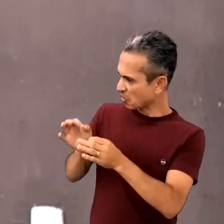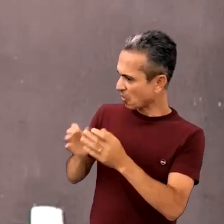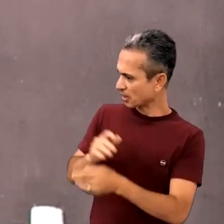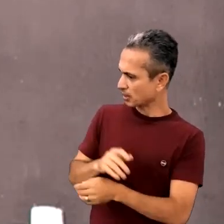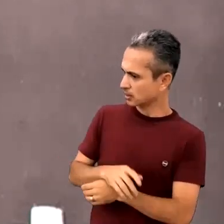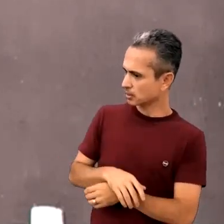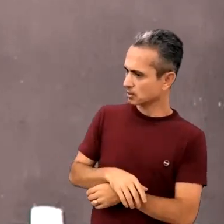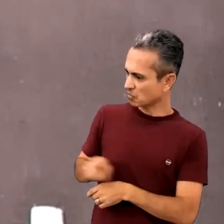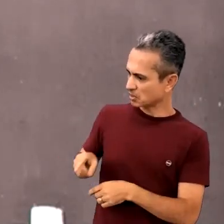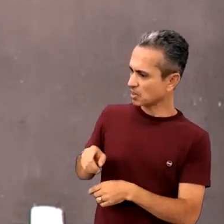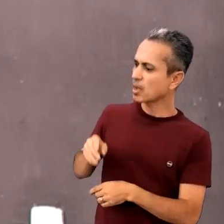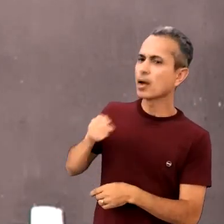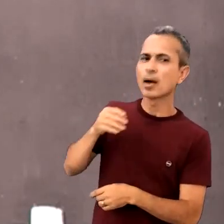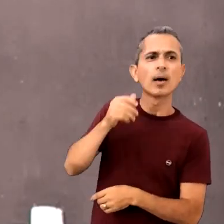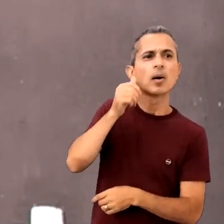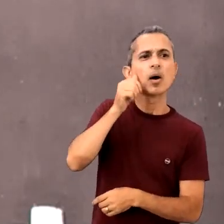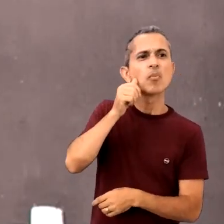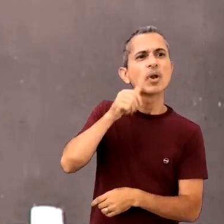assim mesmo.